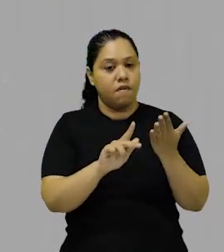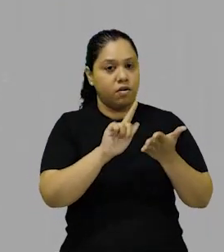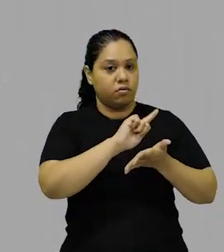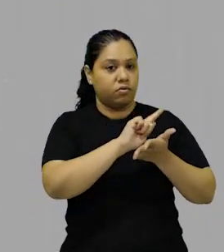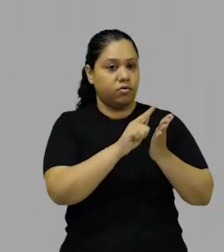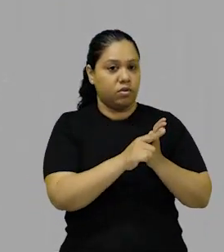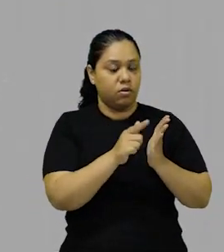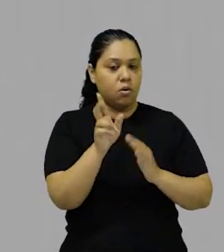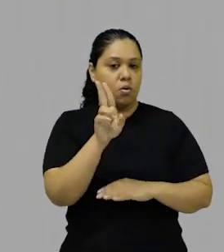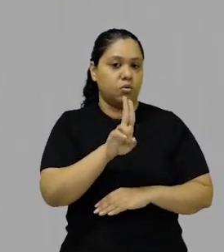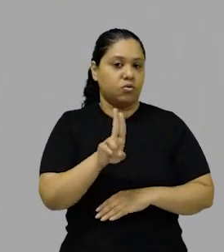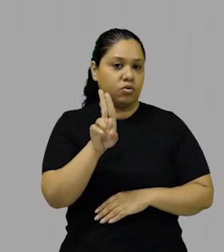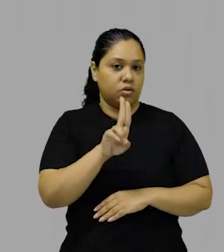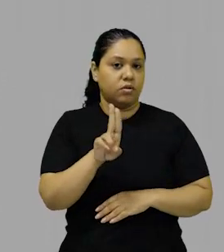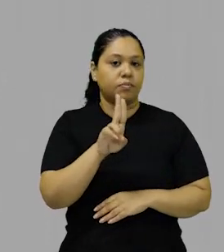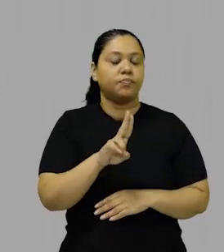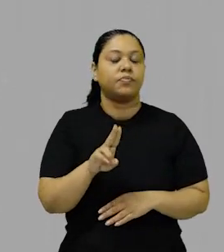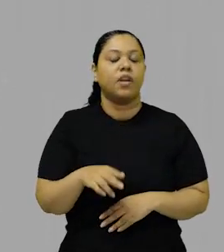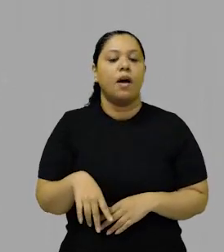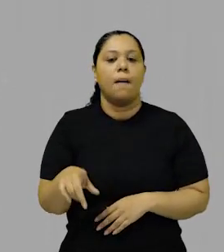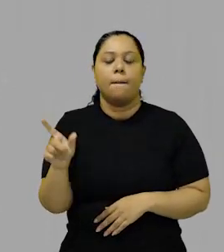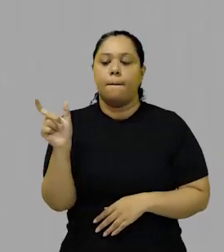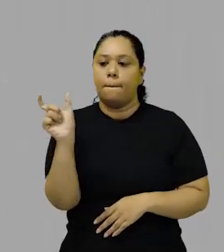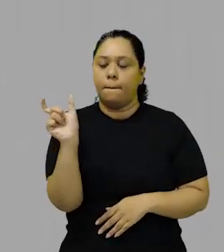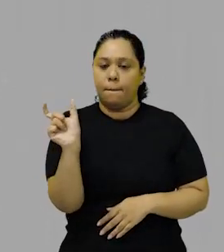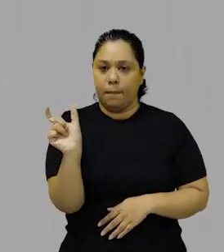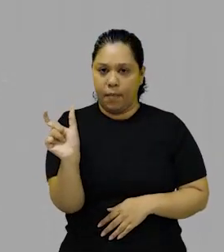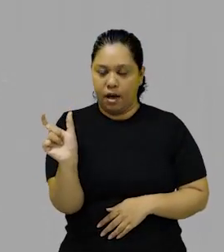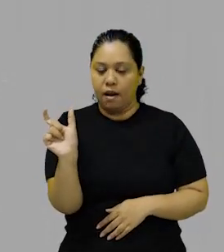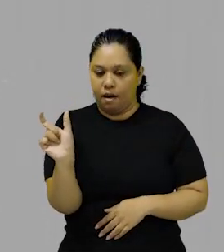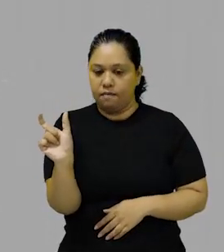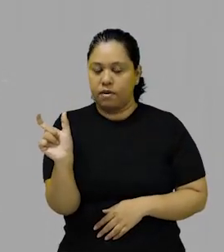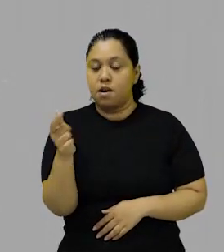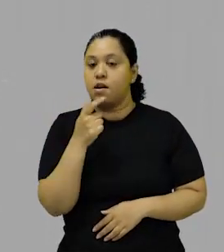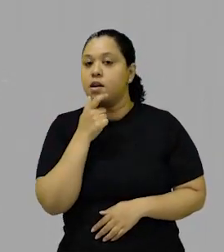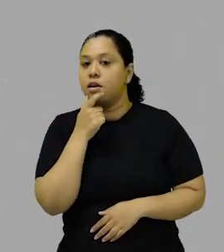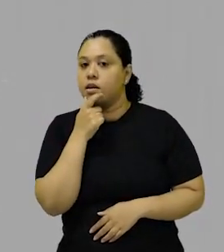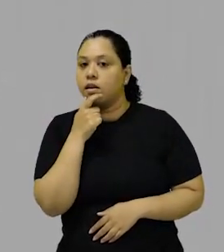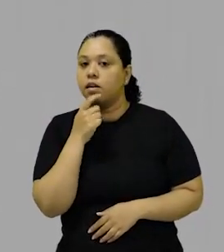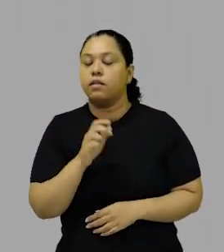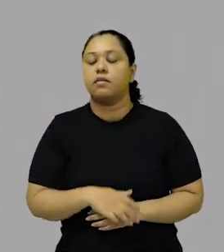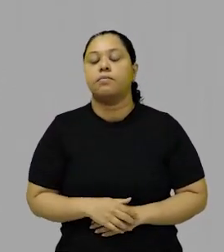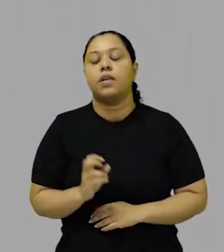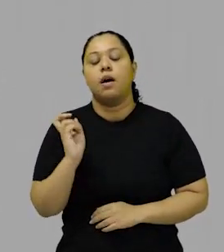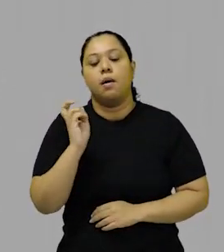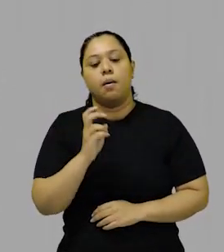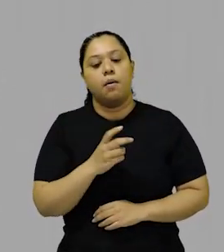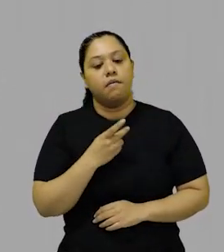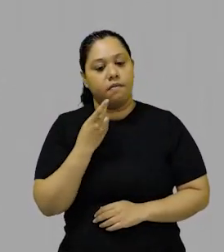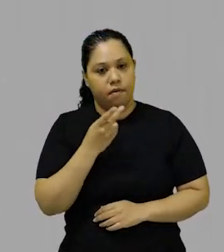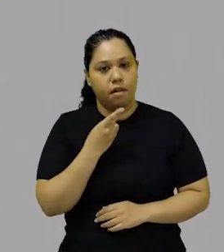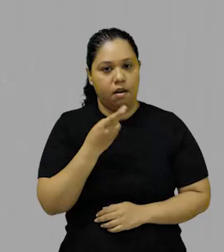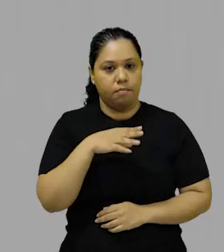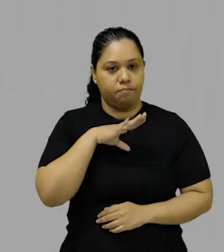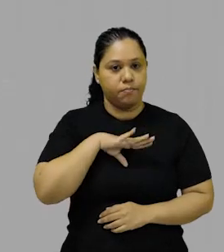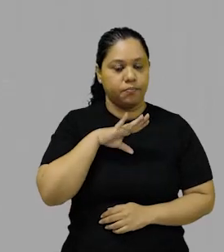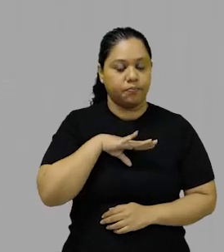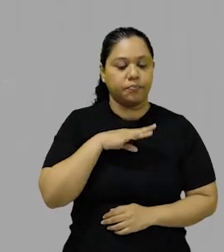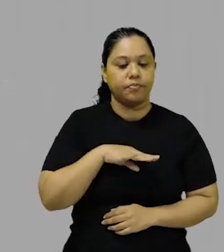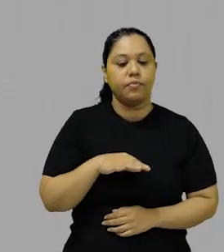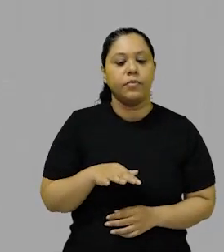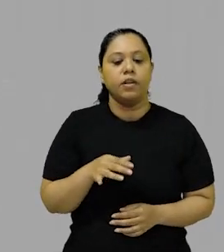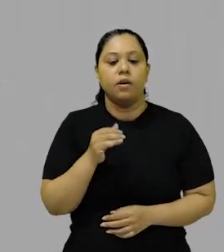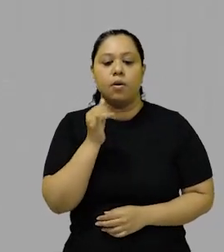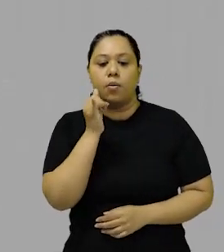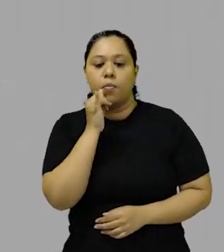gêneros, nós utilizamos a própria nomenclatura em inglês para falar da língua portuguesa. O funk,